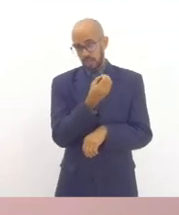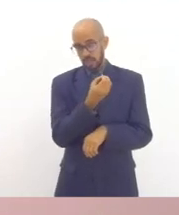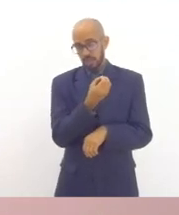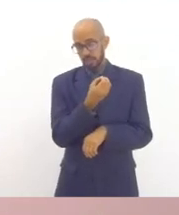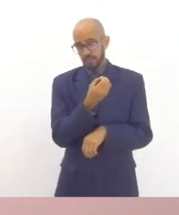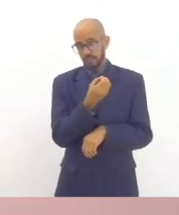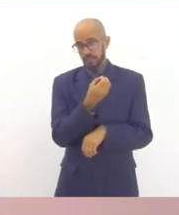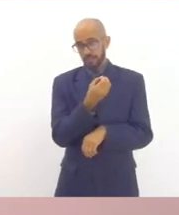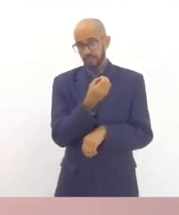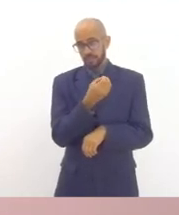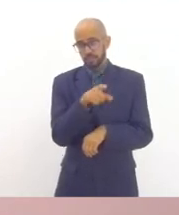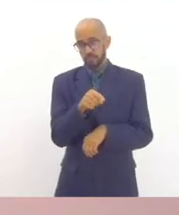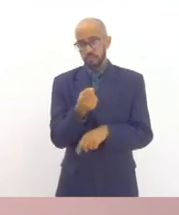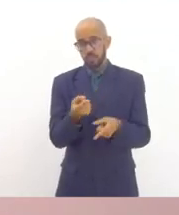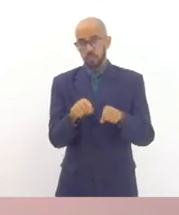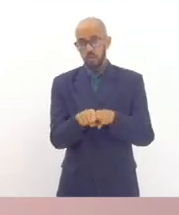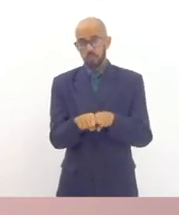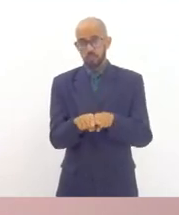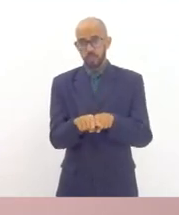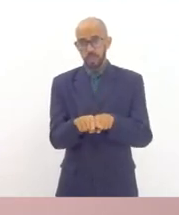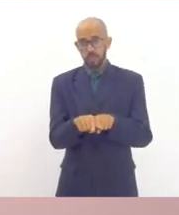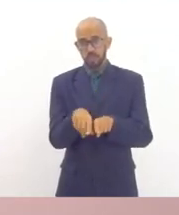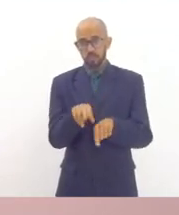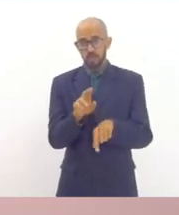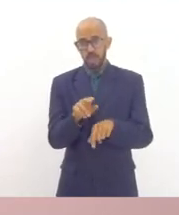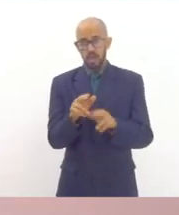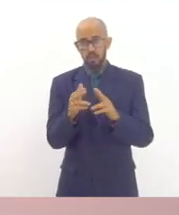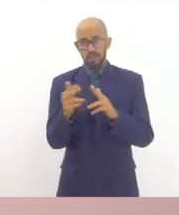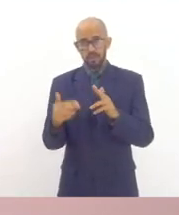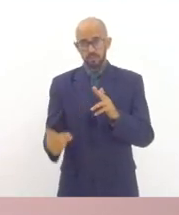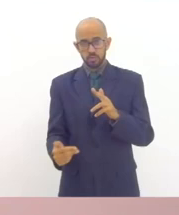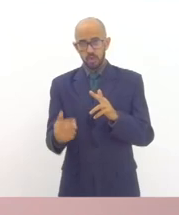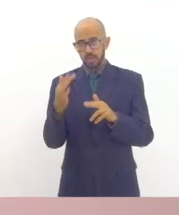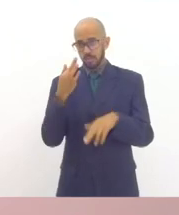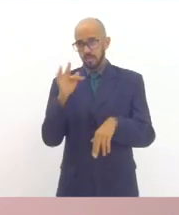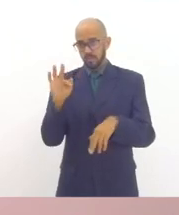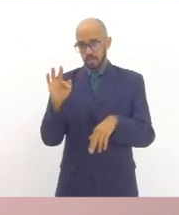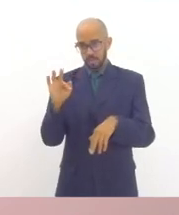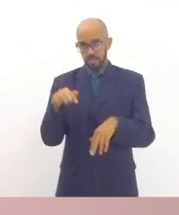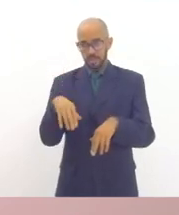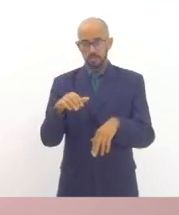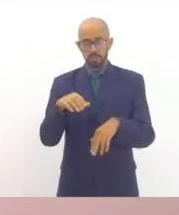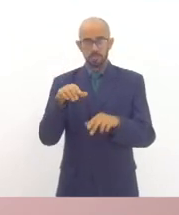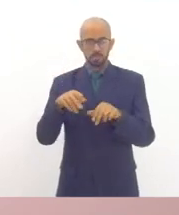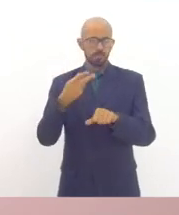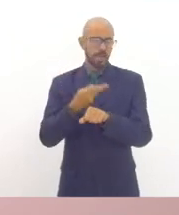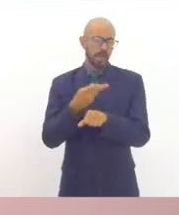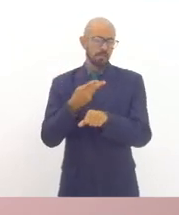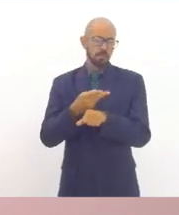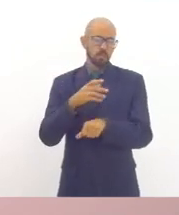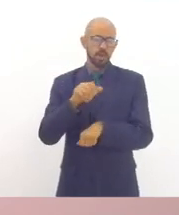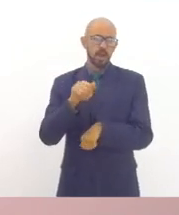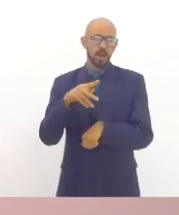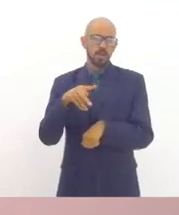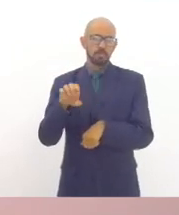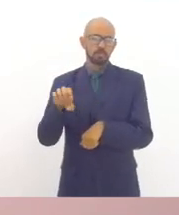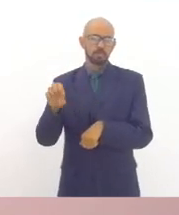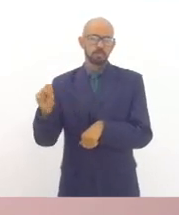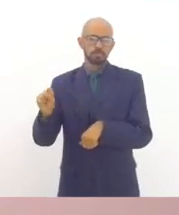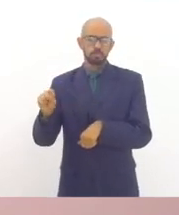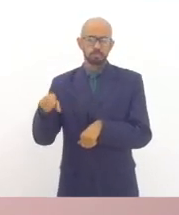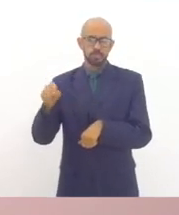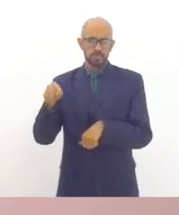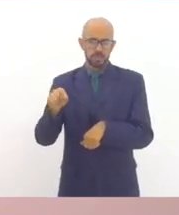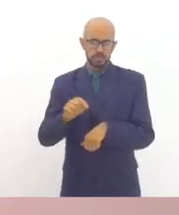foi um convênio da UFRJ com a França, o grande prêmio CAPES de engenharia. O principal destino dos alunos de